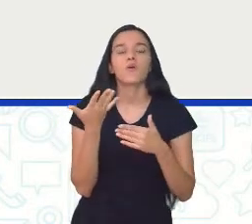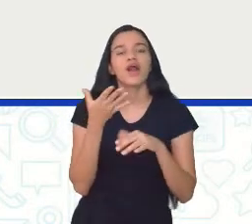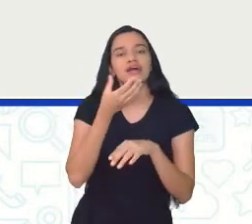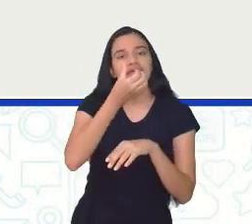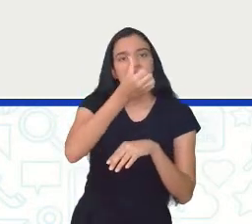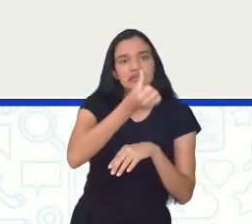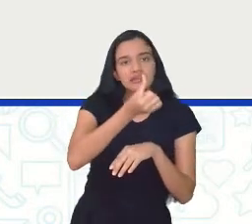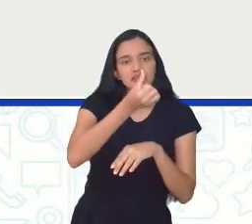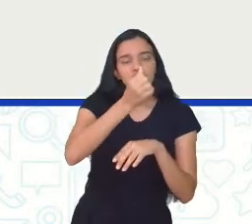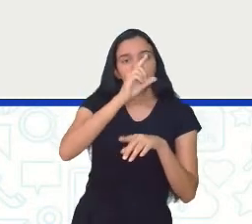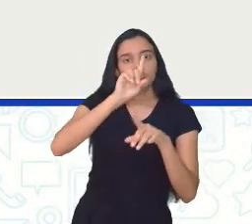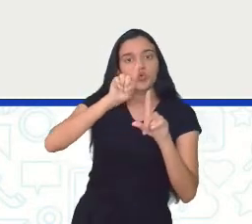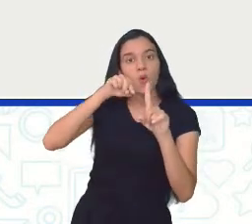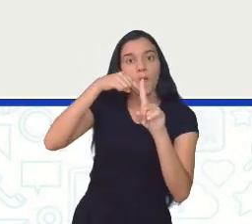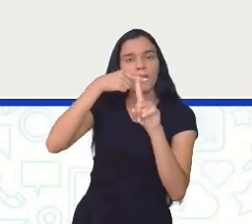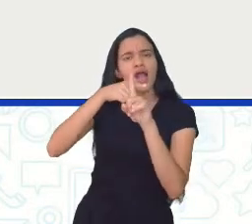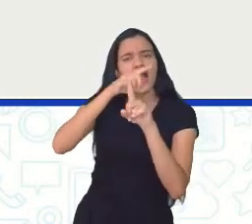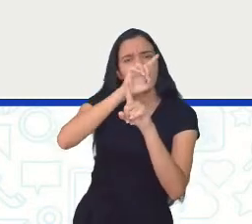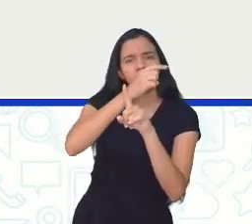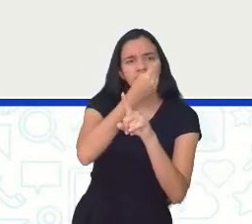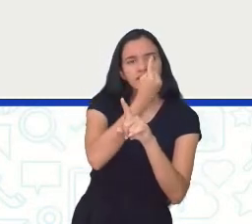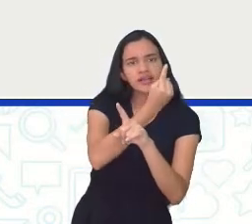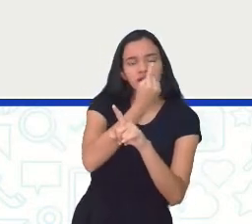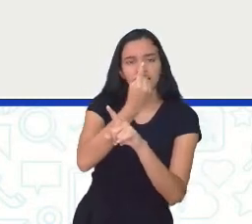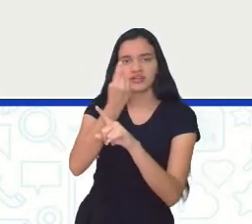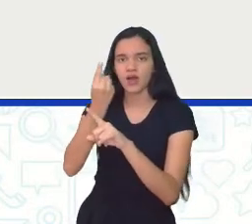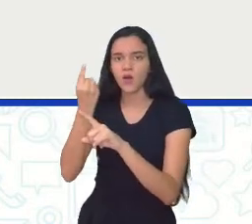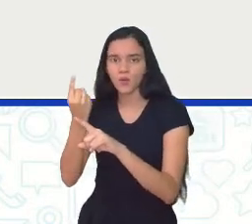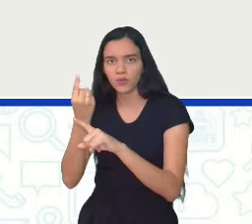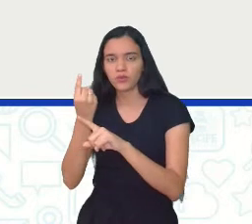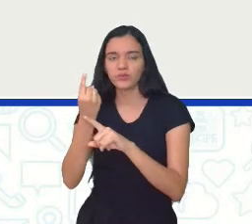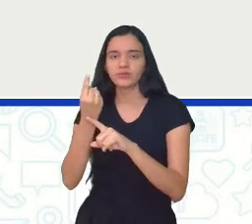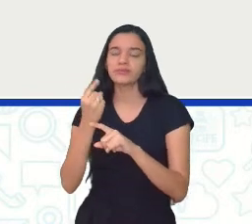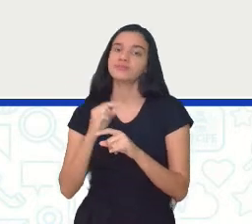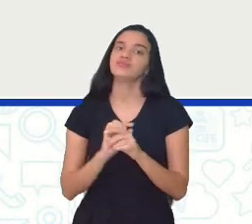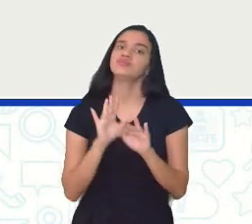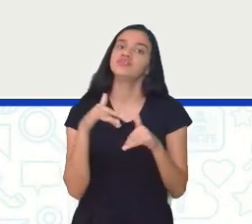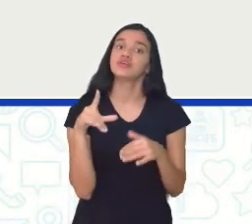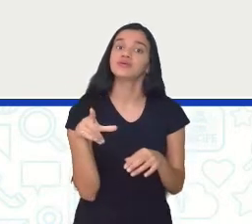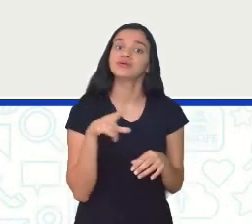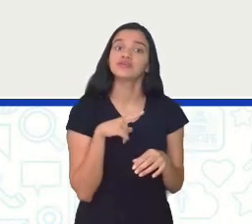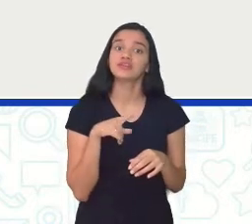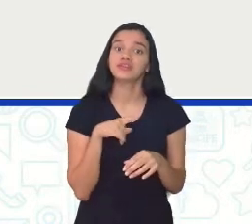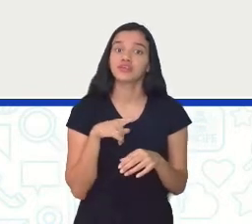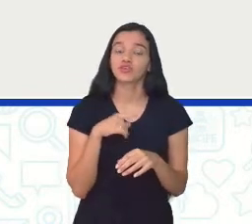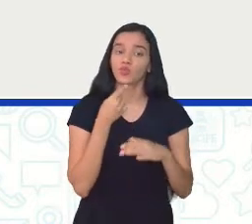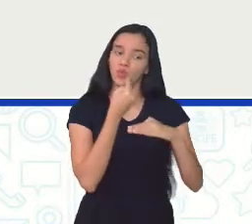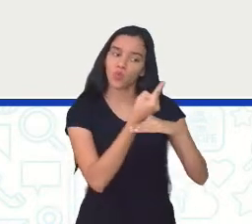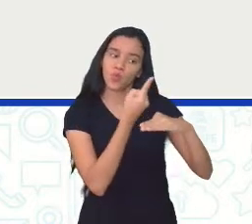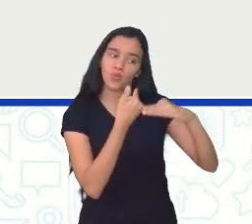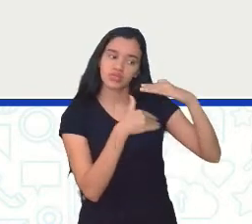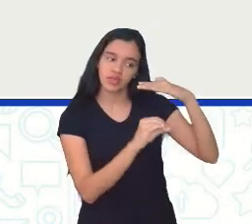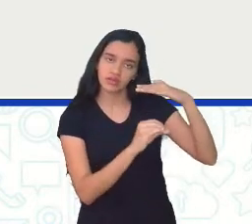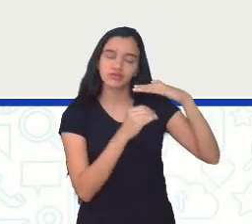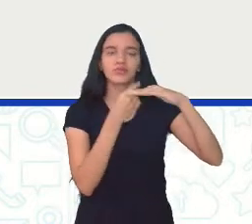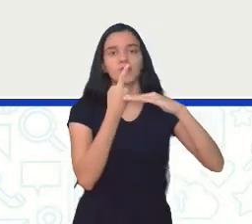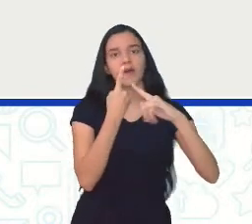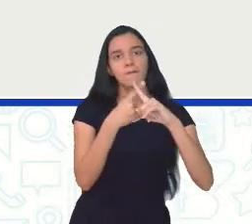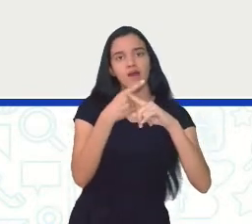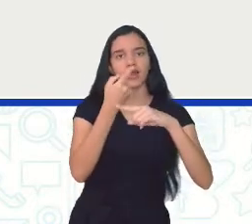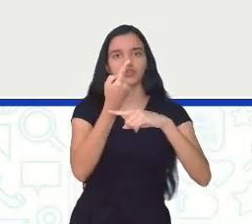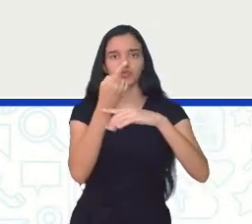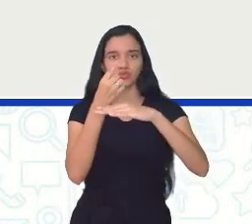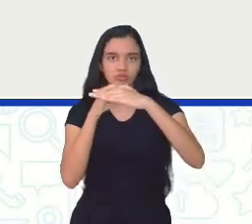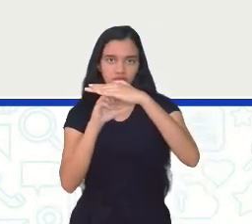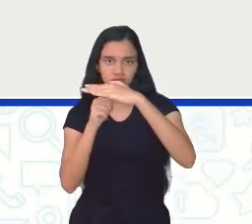somar cada um pedacinho de cada um, eu tenho 1 décimo, mais 1 décimo, mais 1